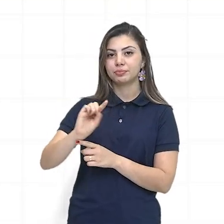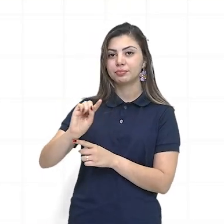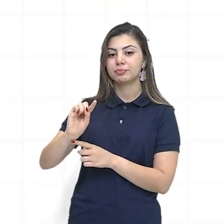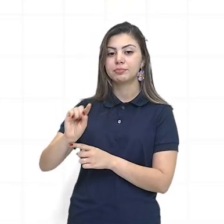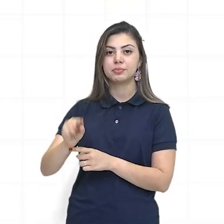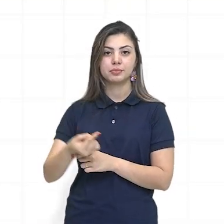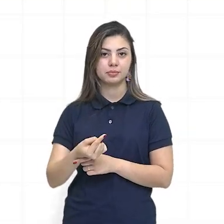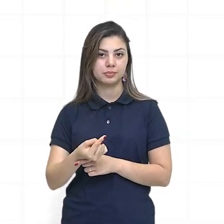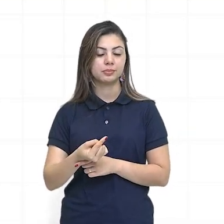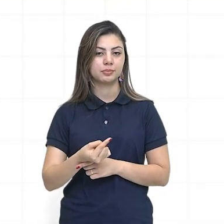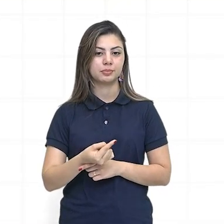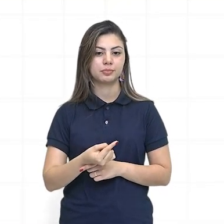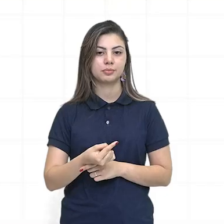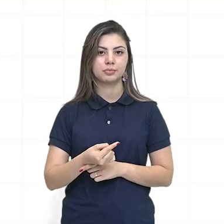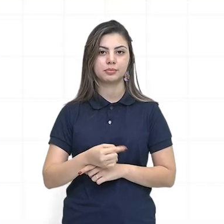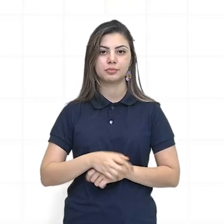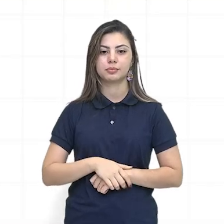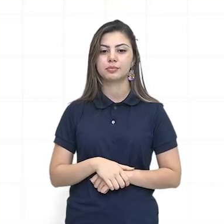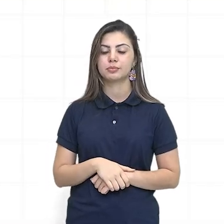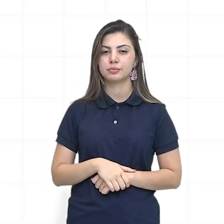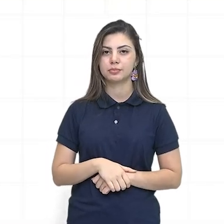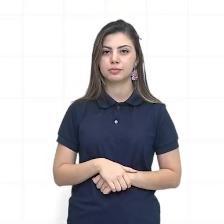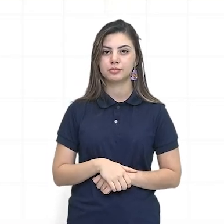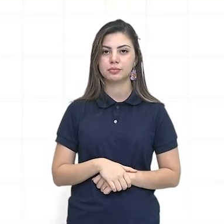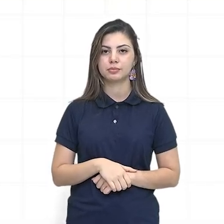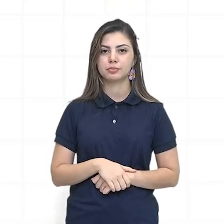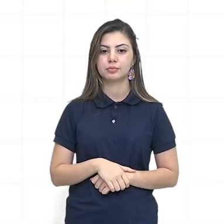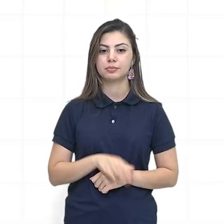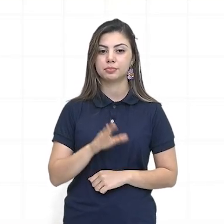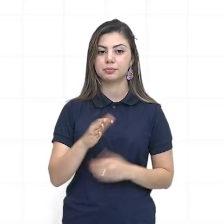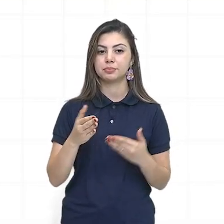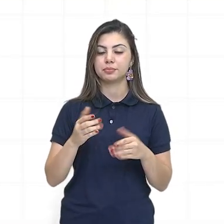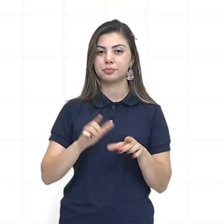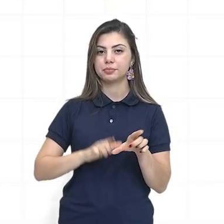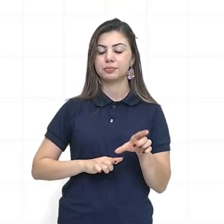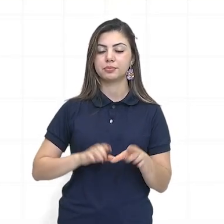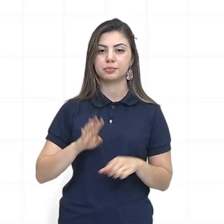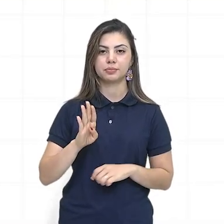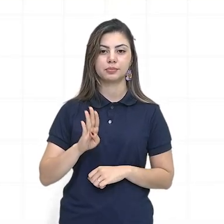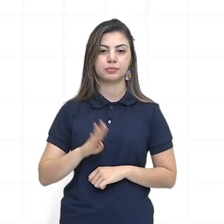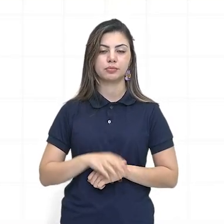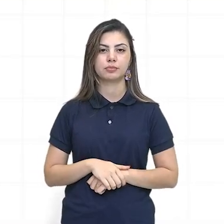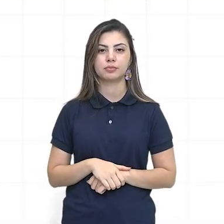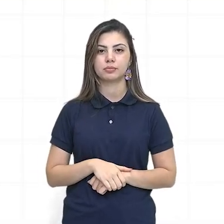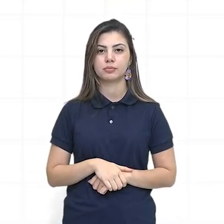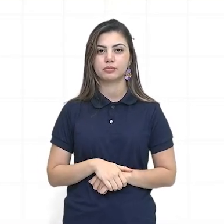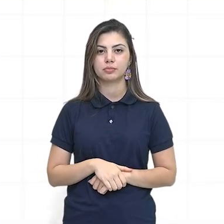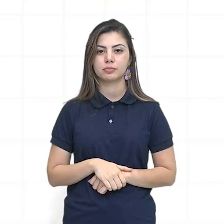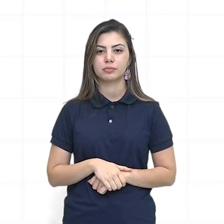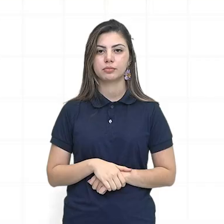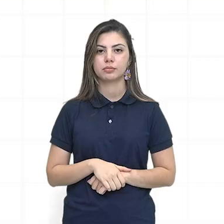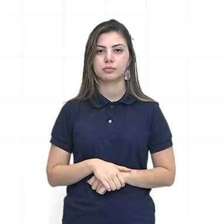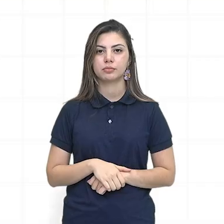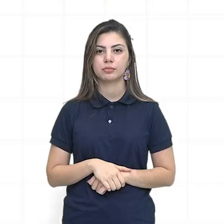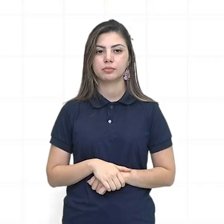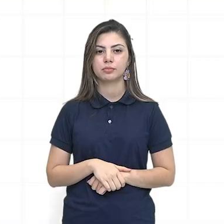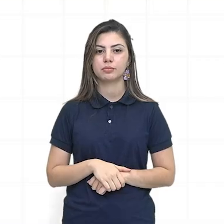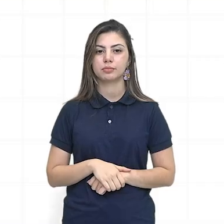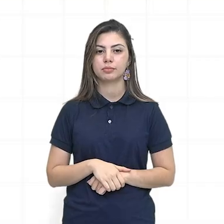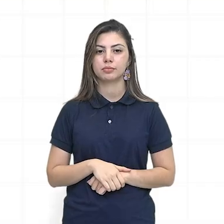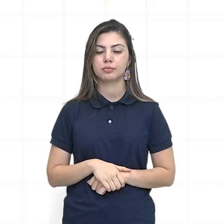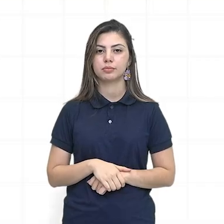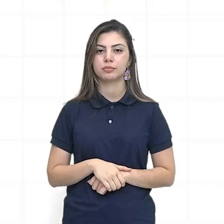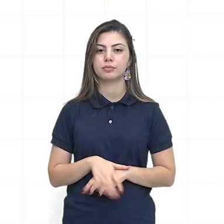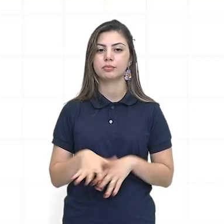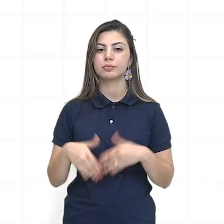o quê? Uma dezena de milhar. Na letra B, a pergunta é